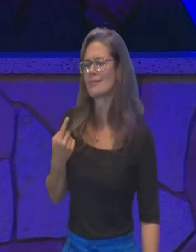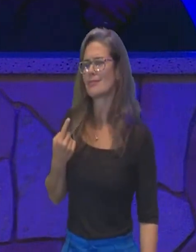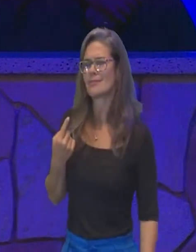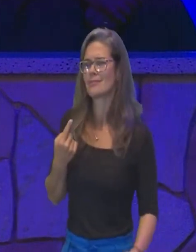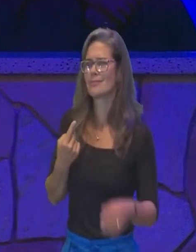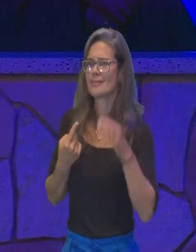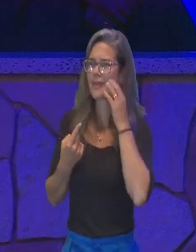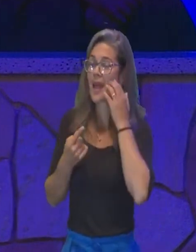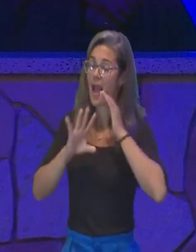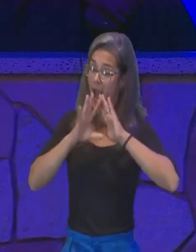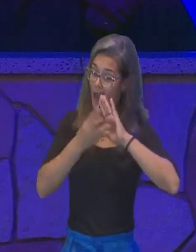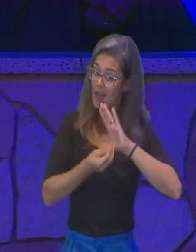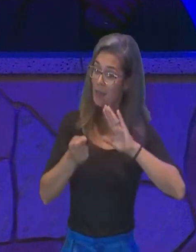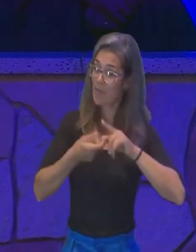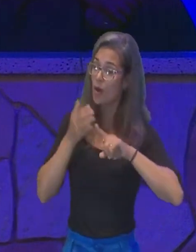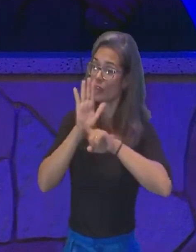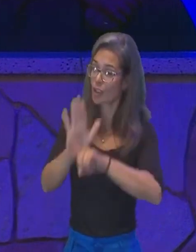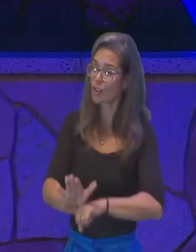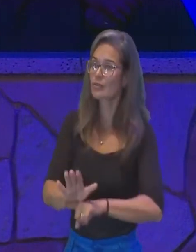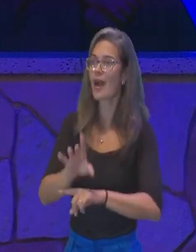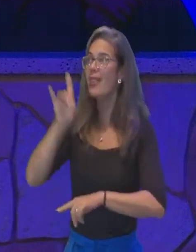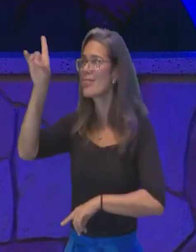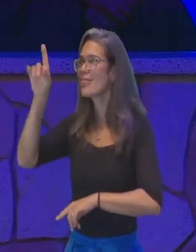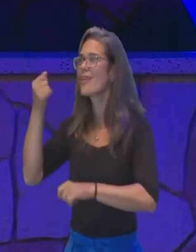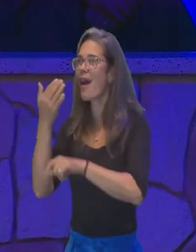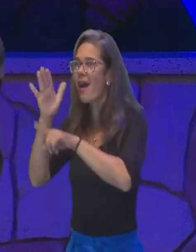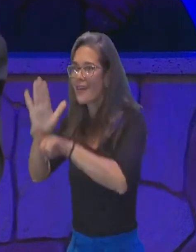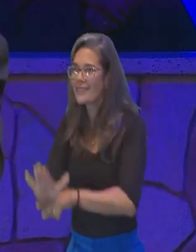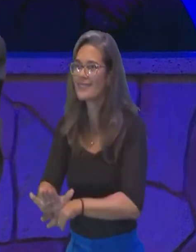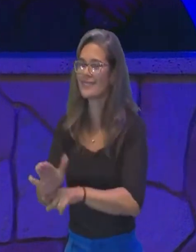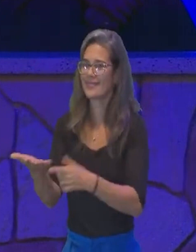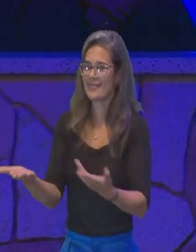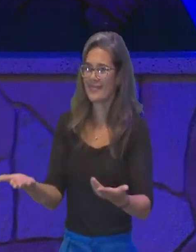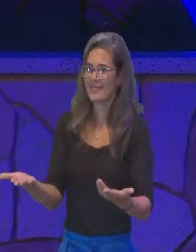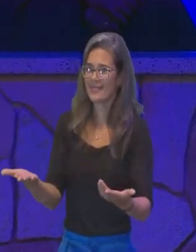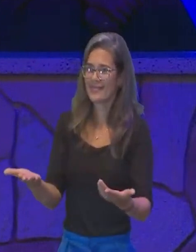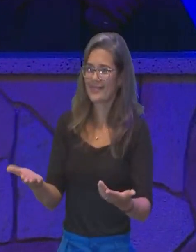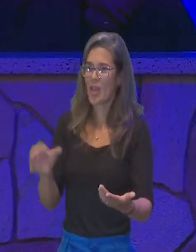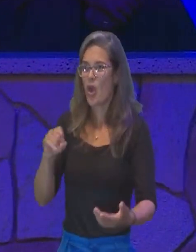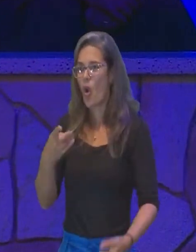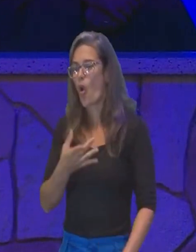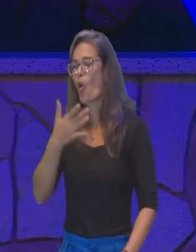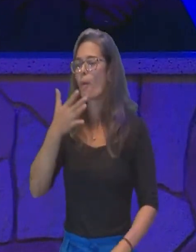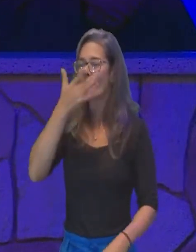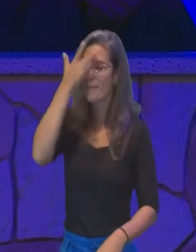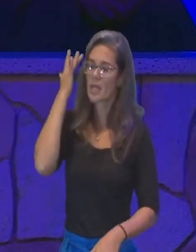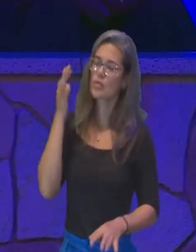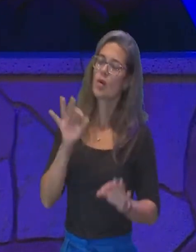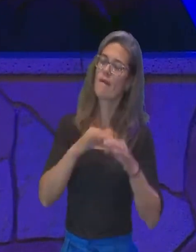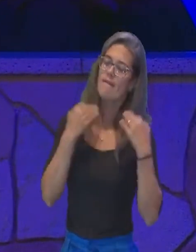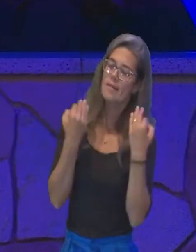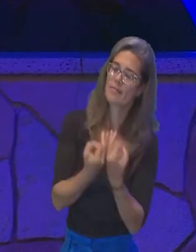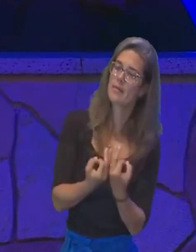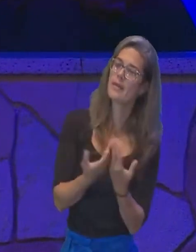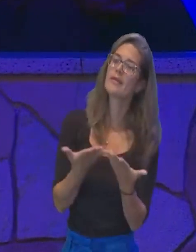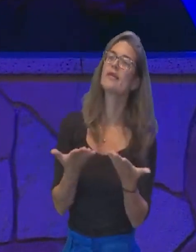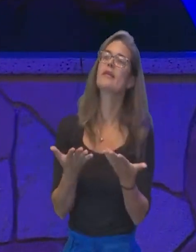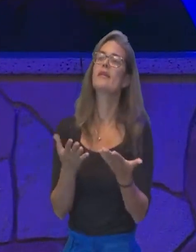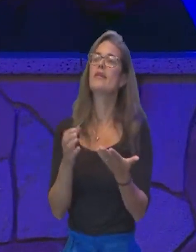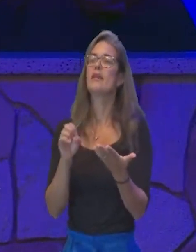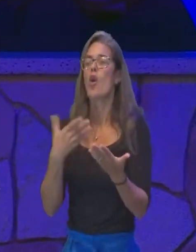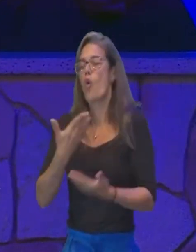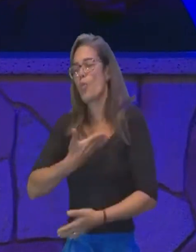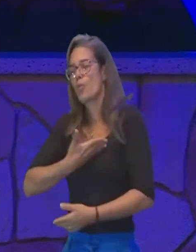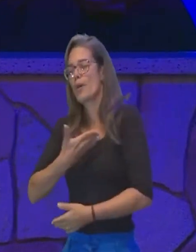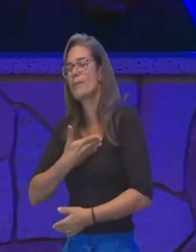sua igreja, você pode contar com o seu Deus, possivelmente você pode contar com algum familiar, você pode contar com alguém que está diante de